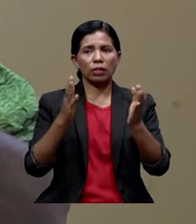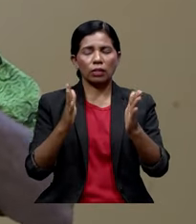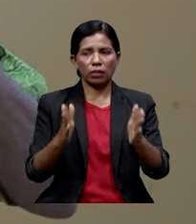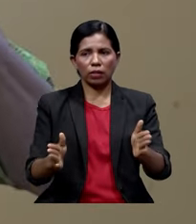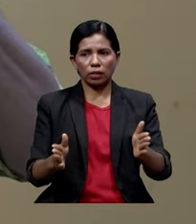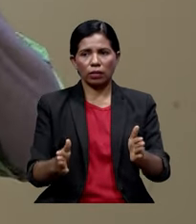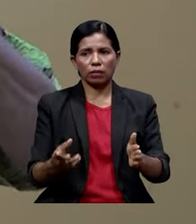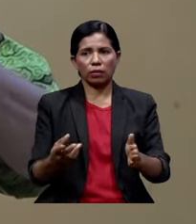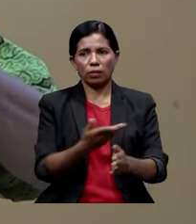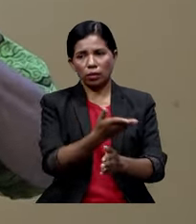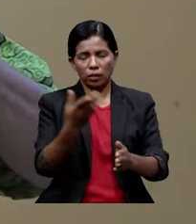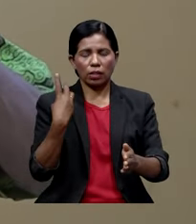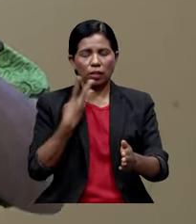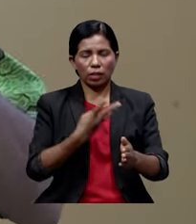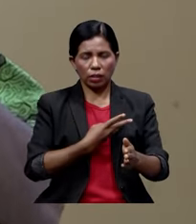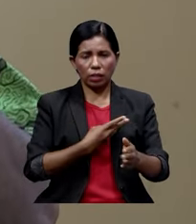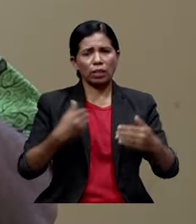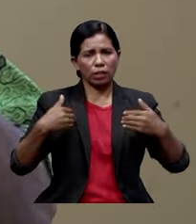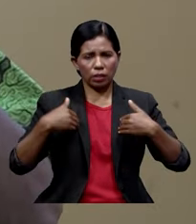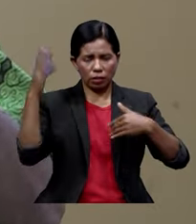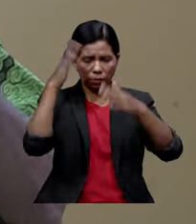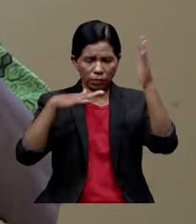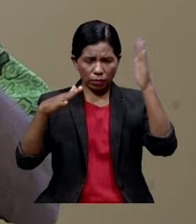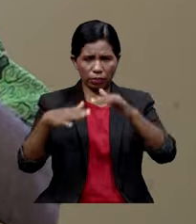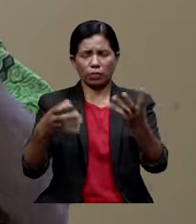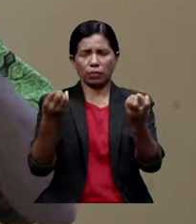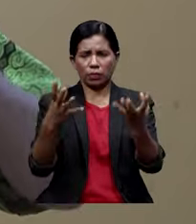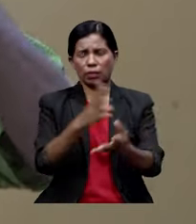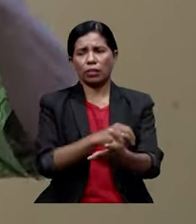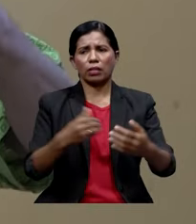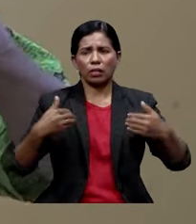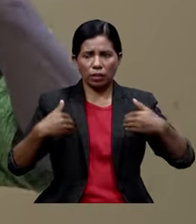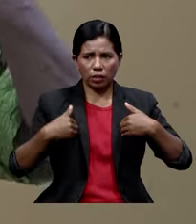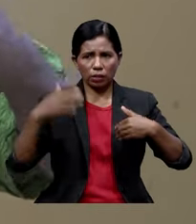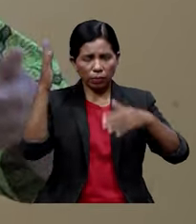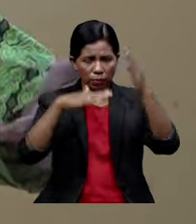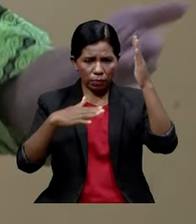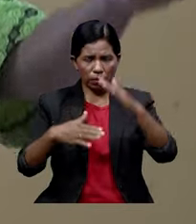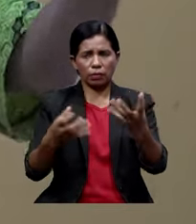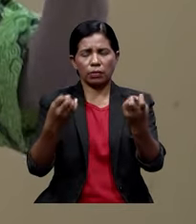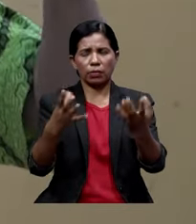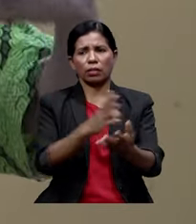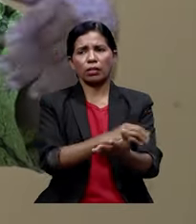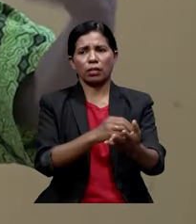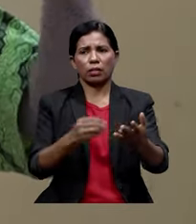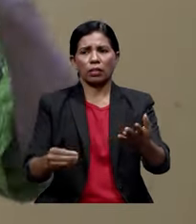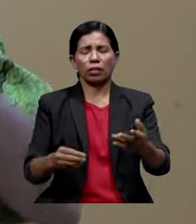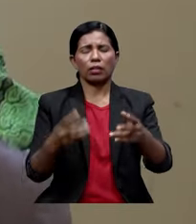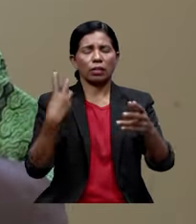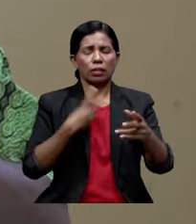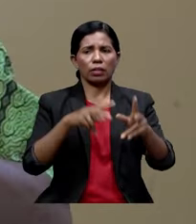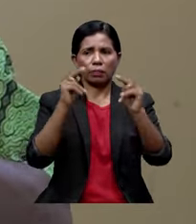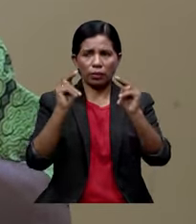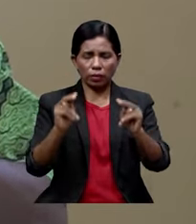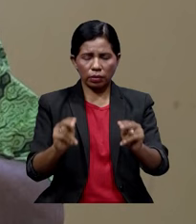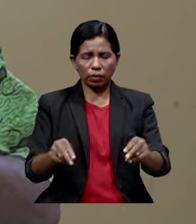teremos ainda muitos problemas, enfrentamos muitos problemas e teremos ainda mais necessidade de